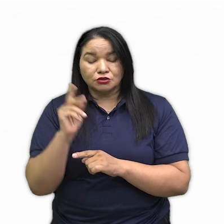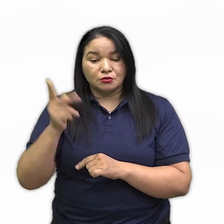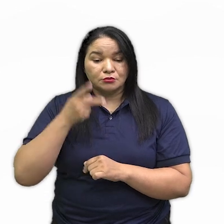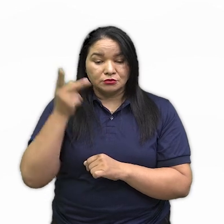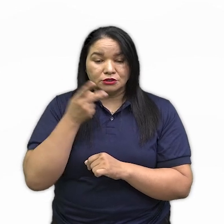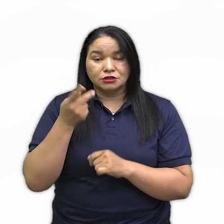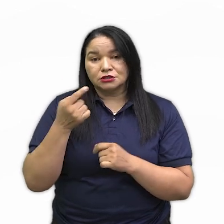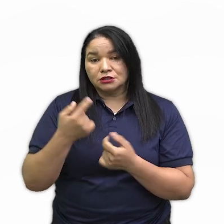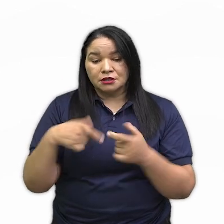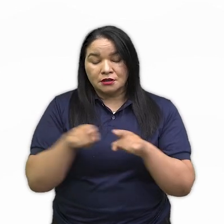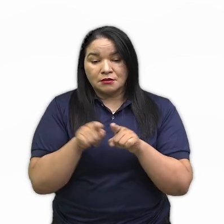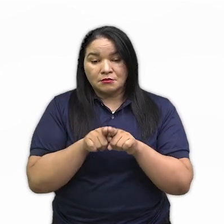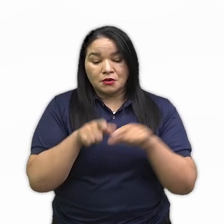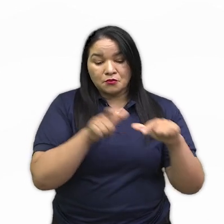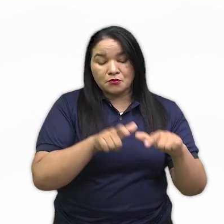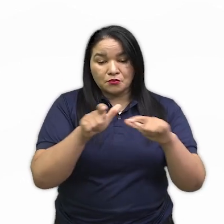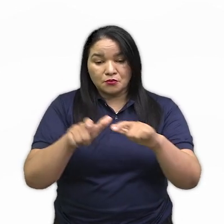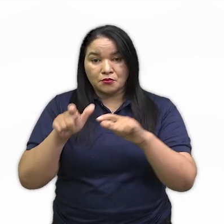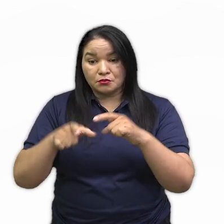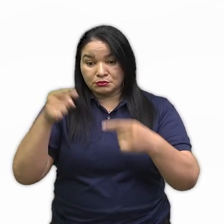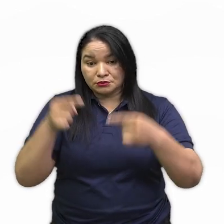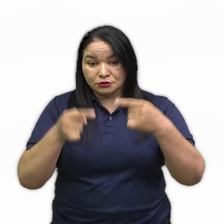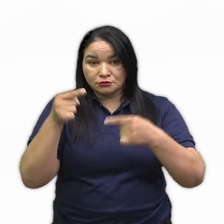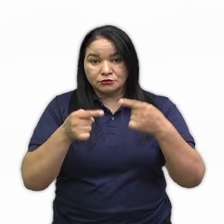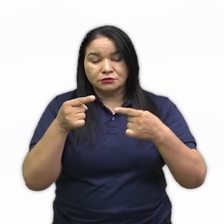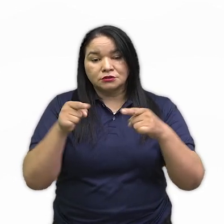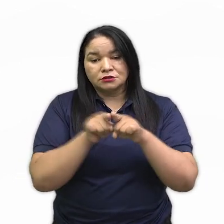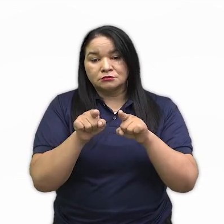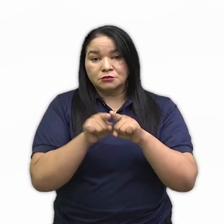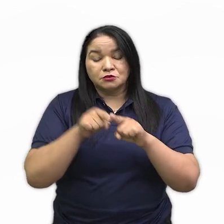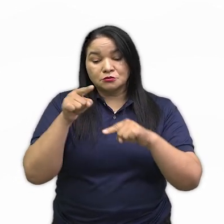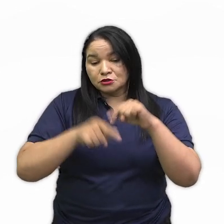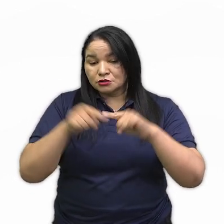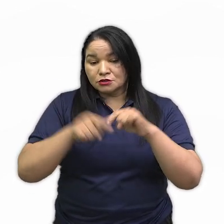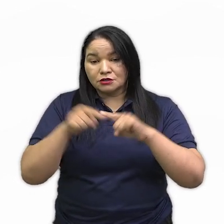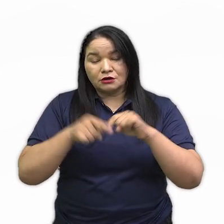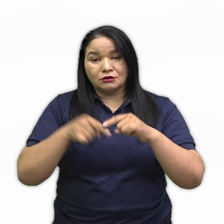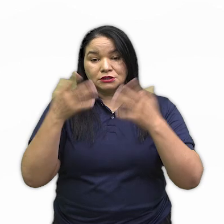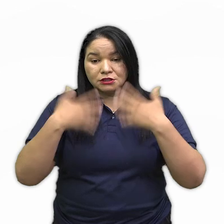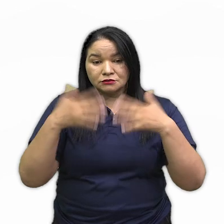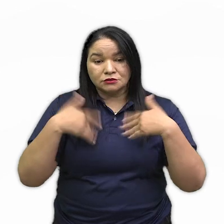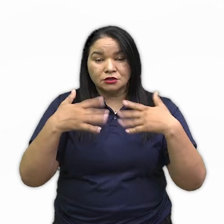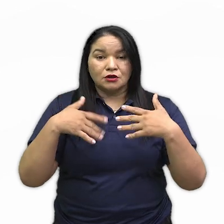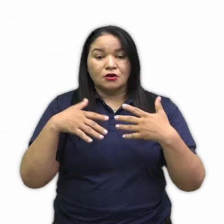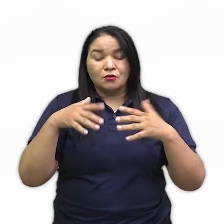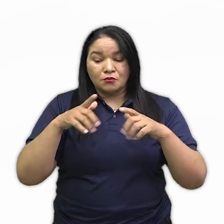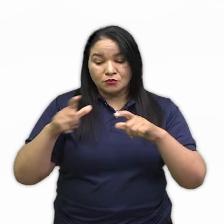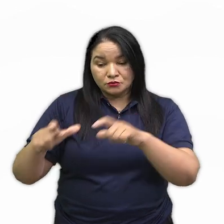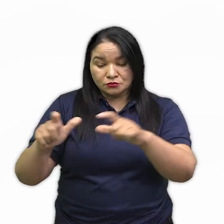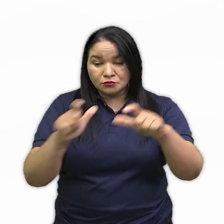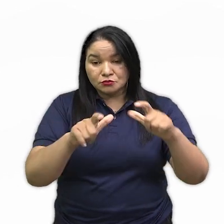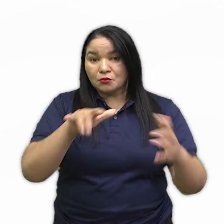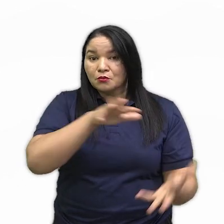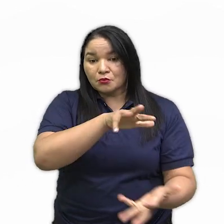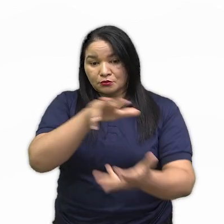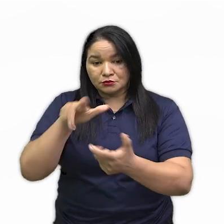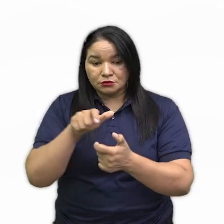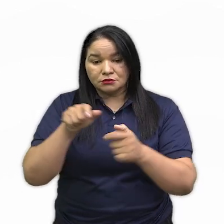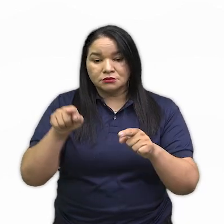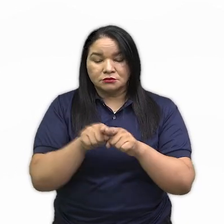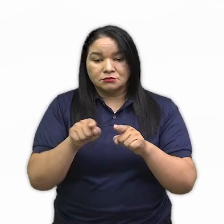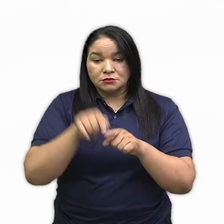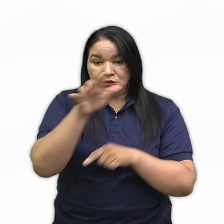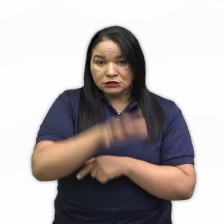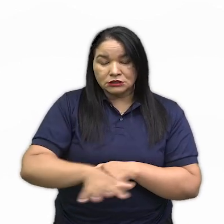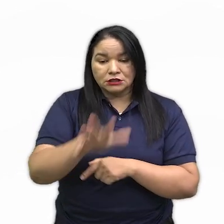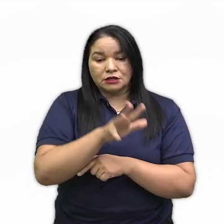disputas territoriais e a disputa por recursos naturais no território global de uma forma geral. E a gente